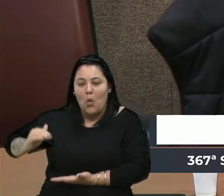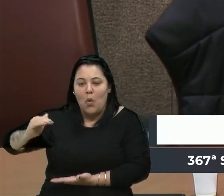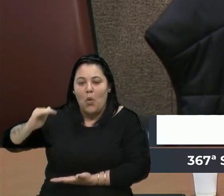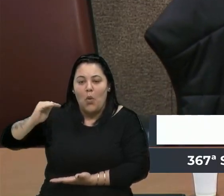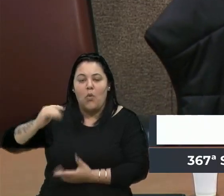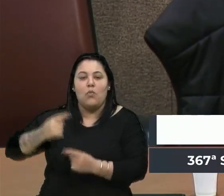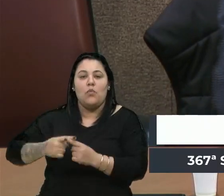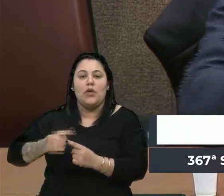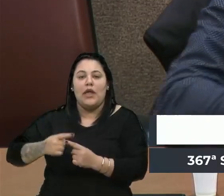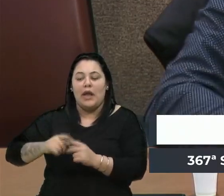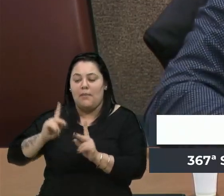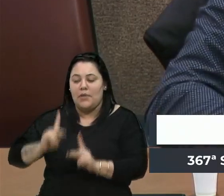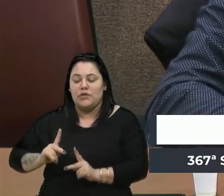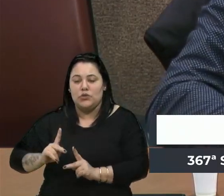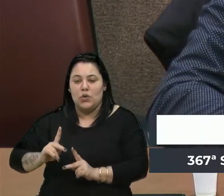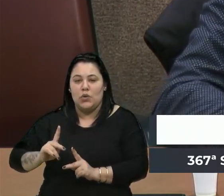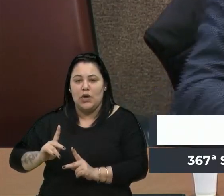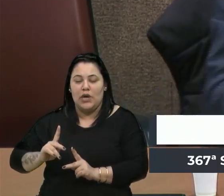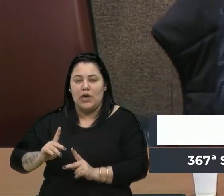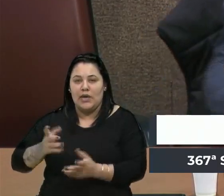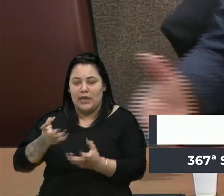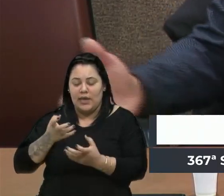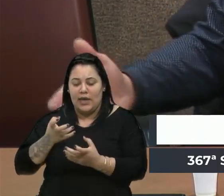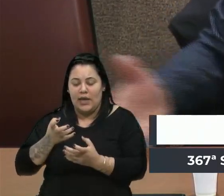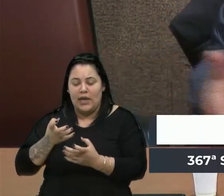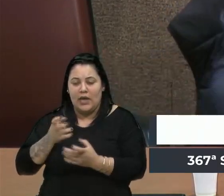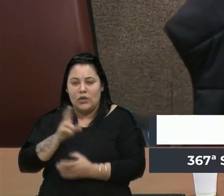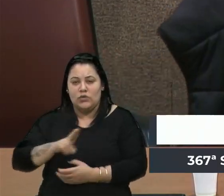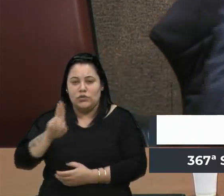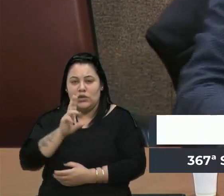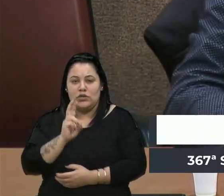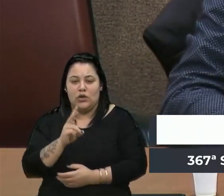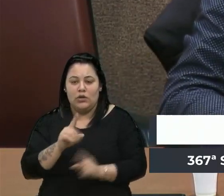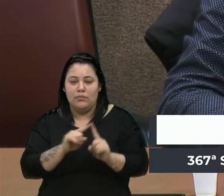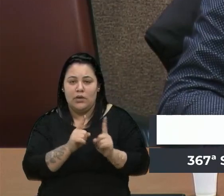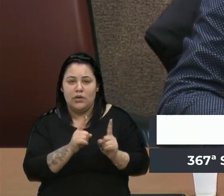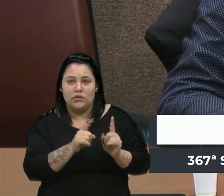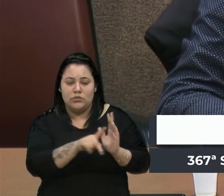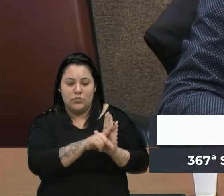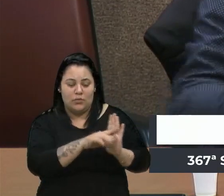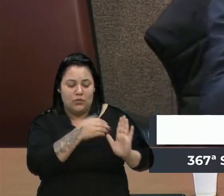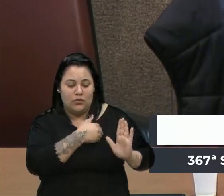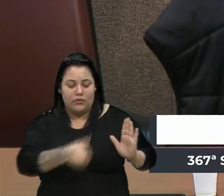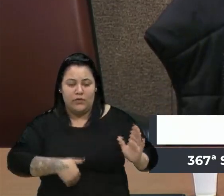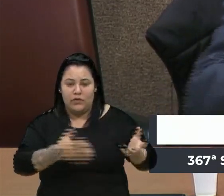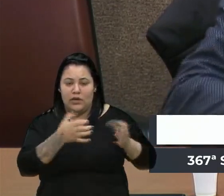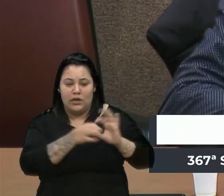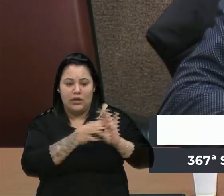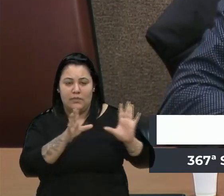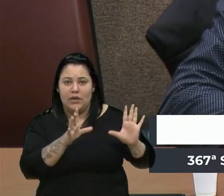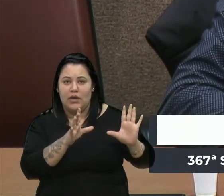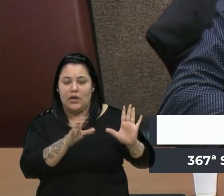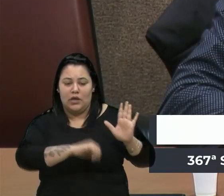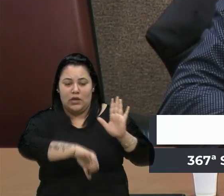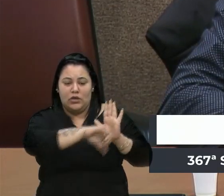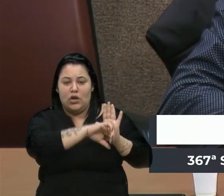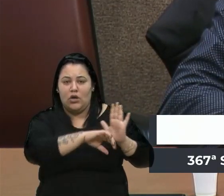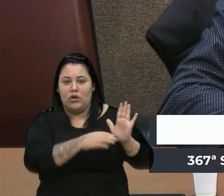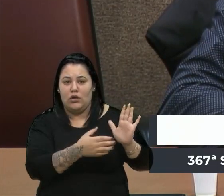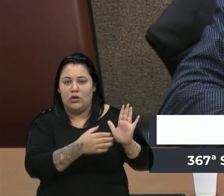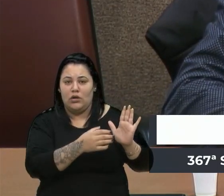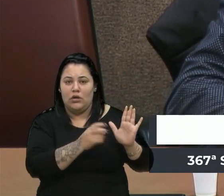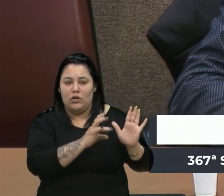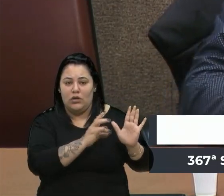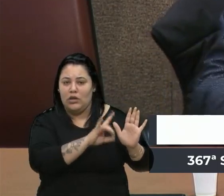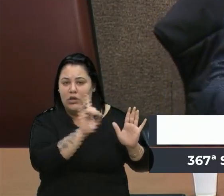porquê que a pessoa chegou naquele ponto, mas o próprio governo está querendo liberar um X de droga, que aquilo não é crime.